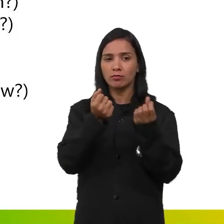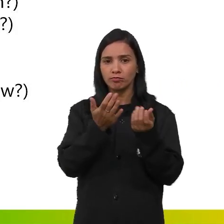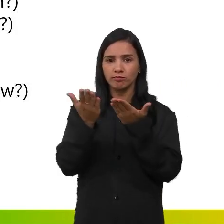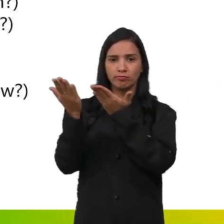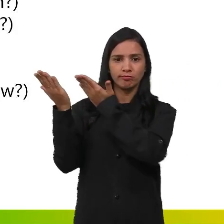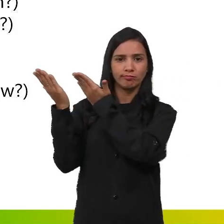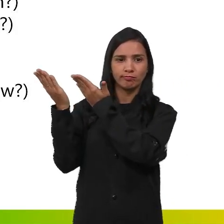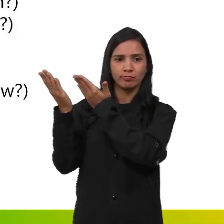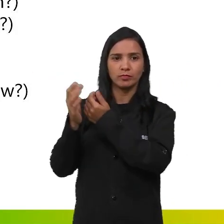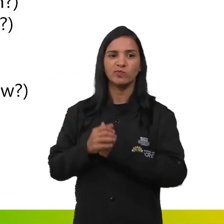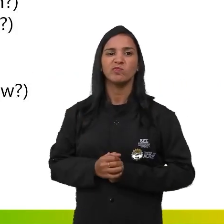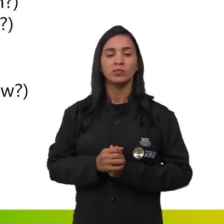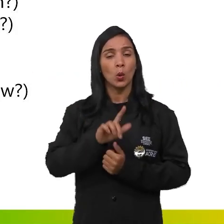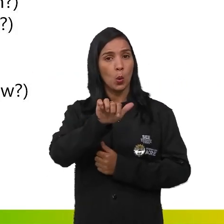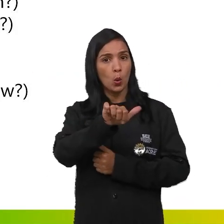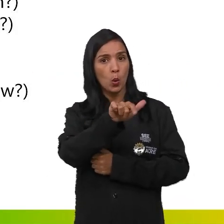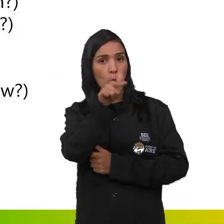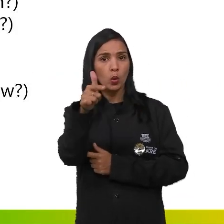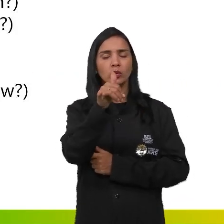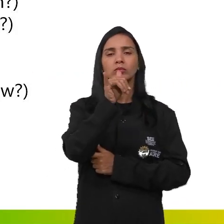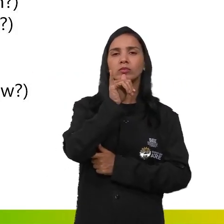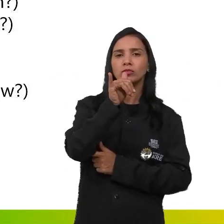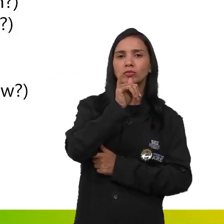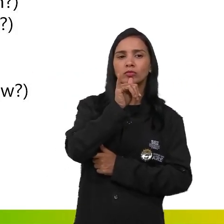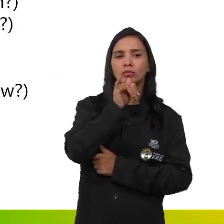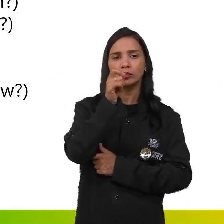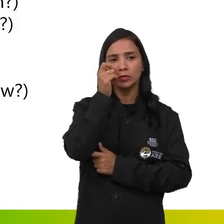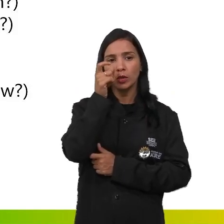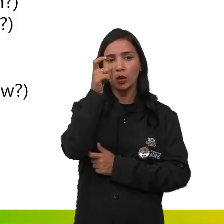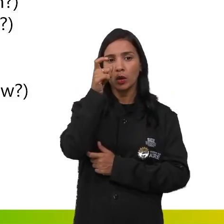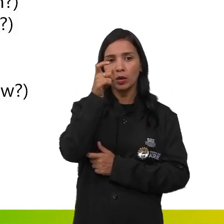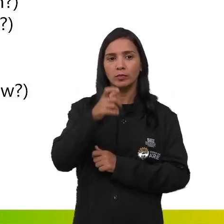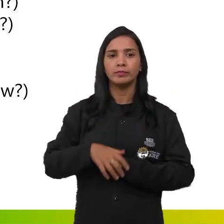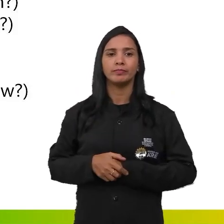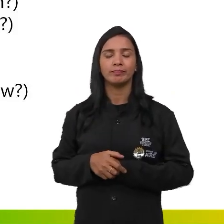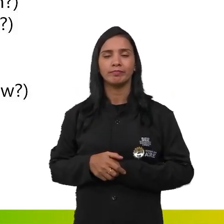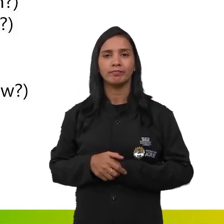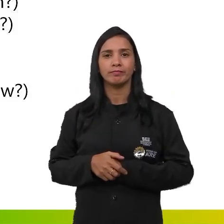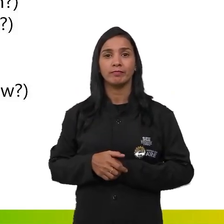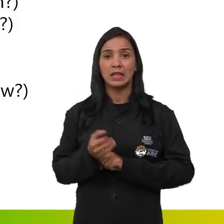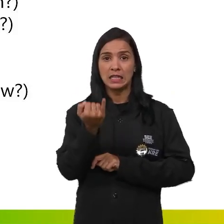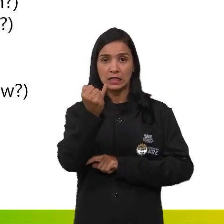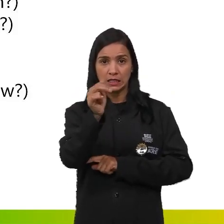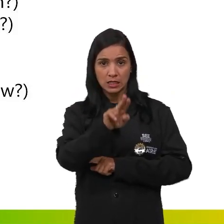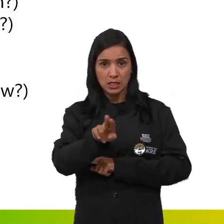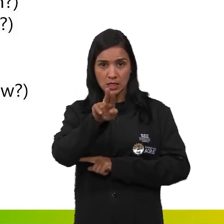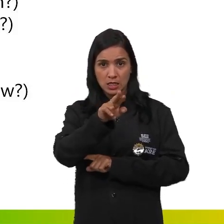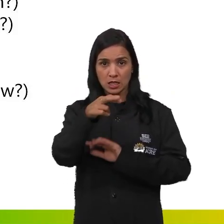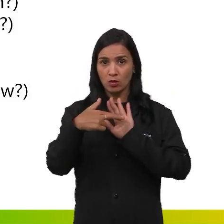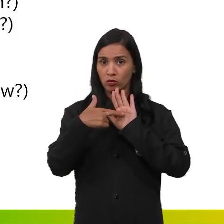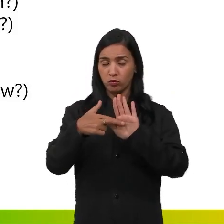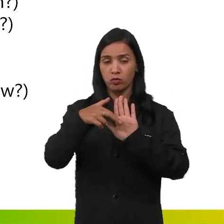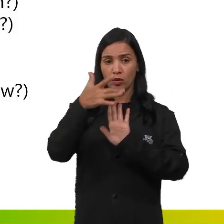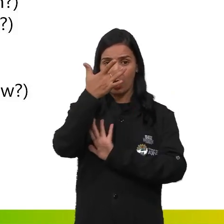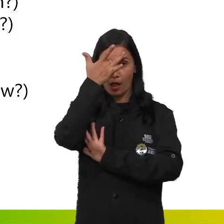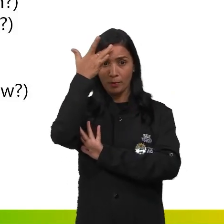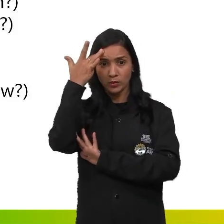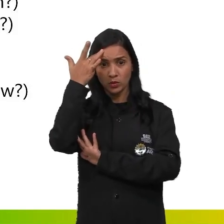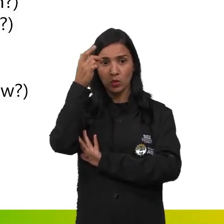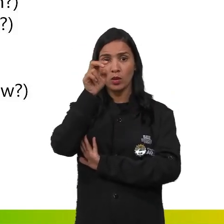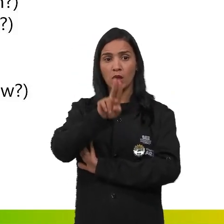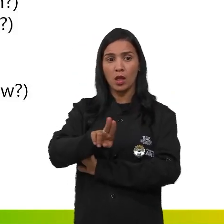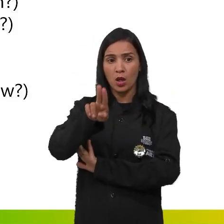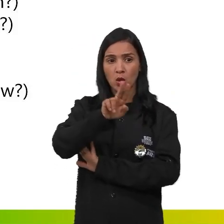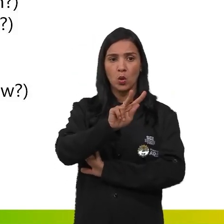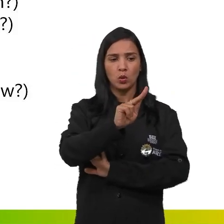Mais uma primeira observação, no caso de people, pessoas, é usado how many.